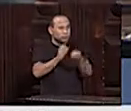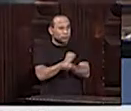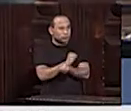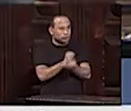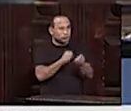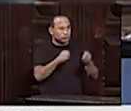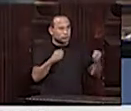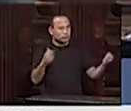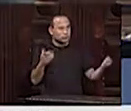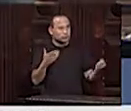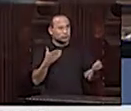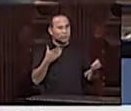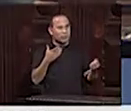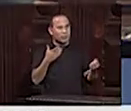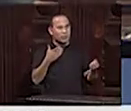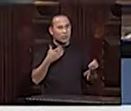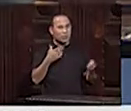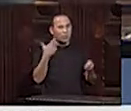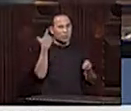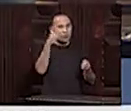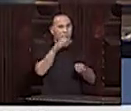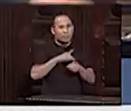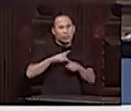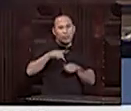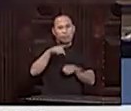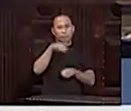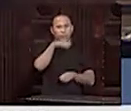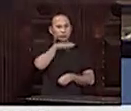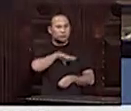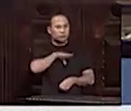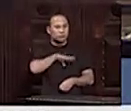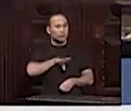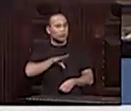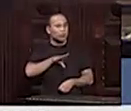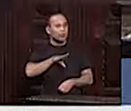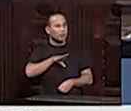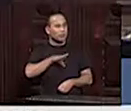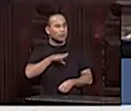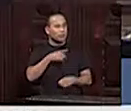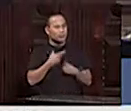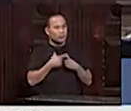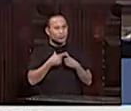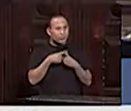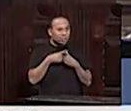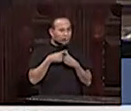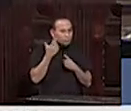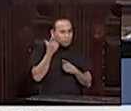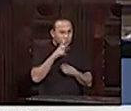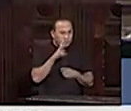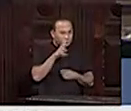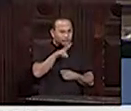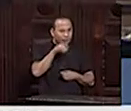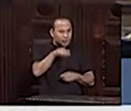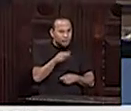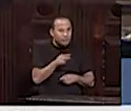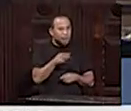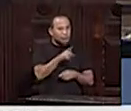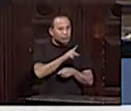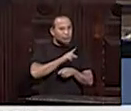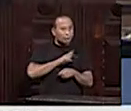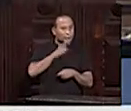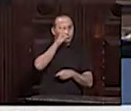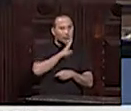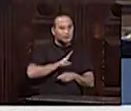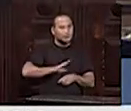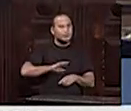alto, saindo do país, indo para Portugal, para os Estados Unidos, porque não enxergam perspectiva aqui no Brasil, no Rio de Janeiro,